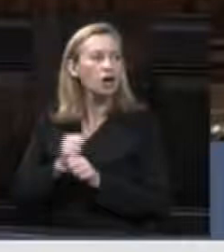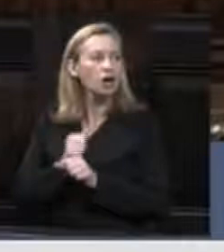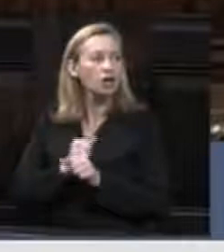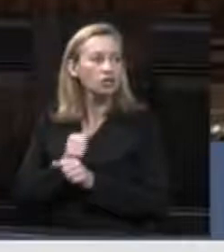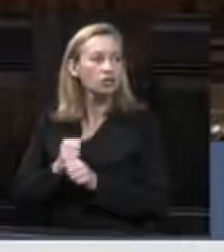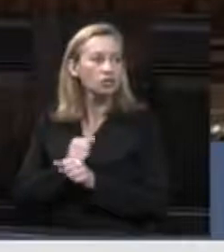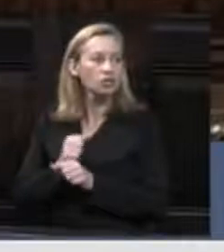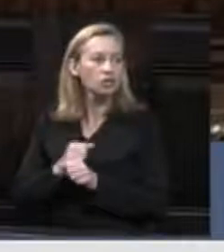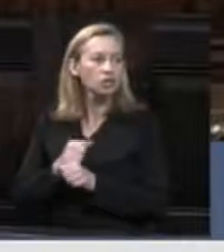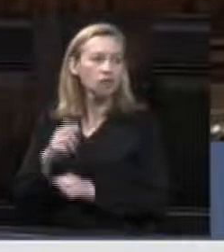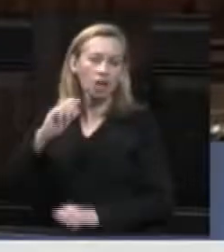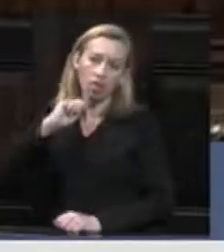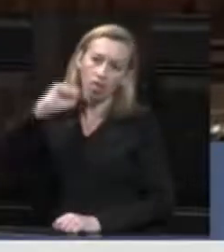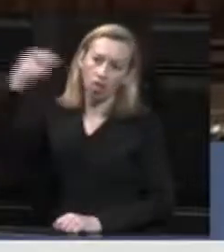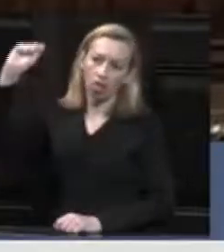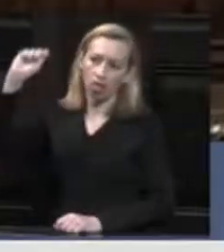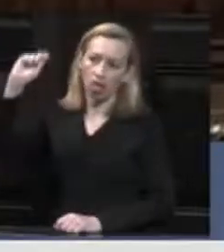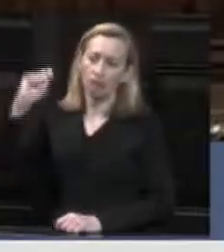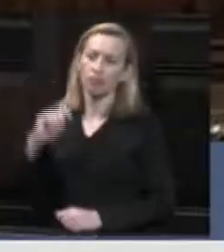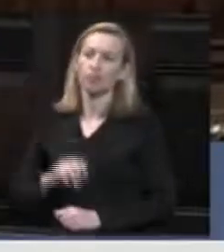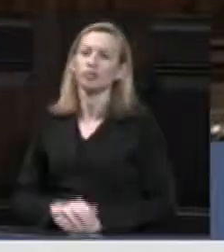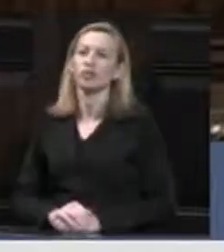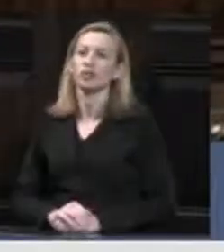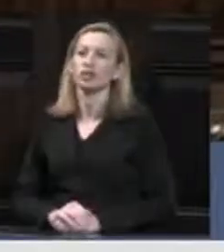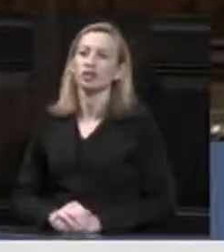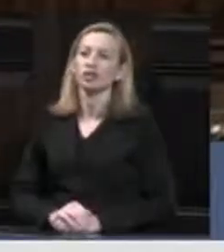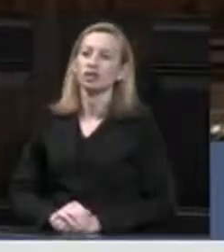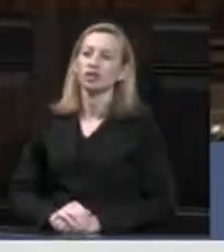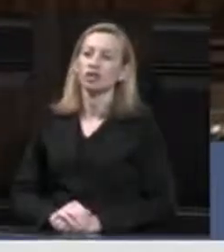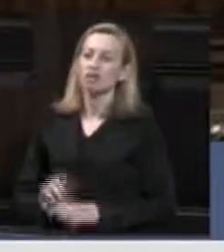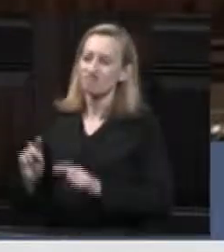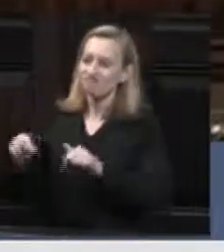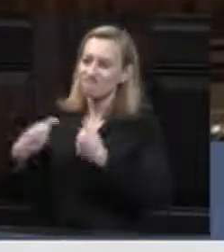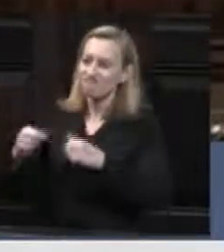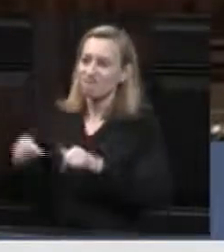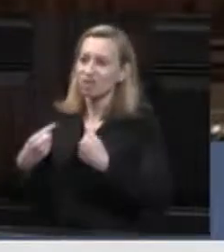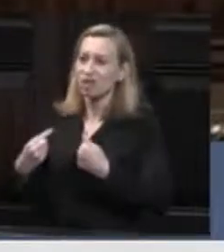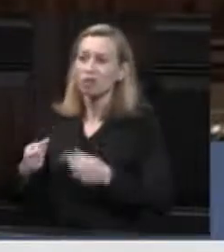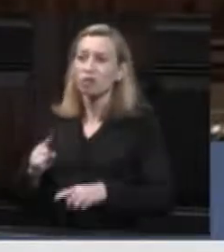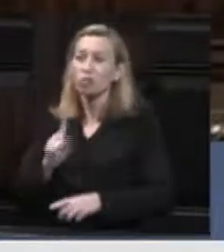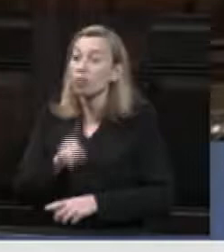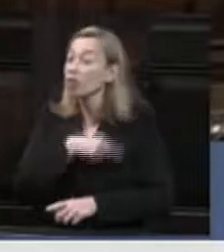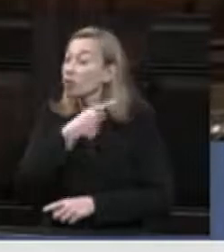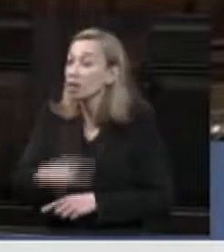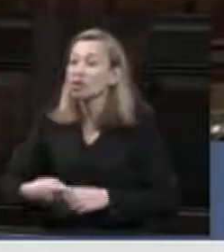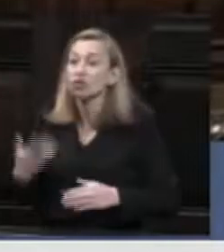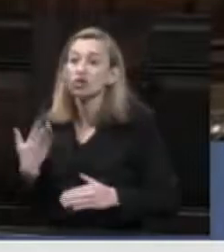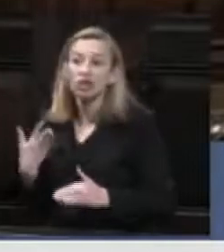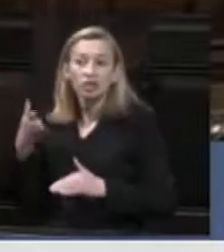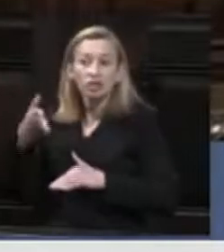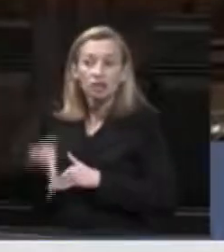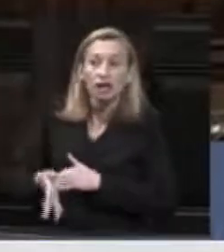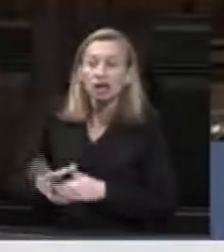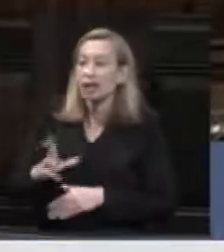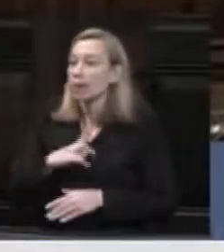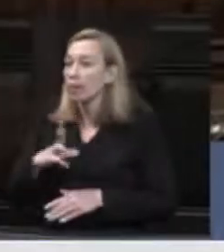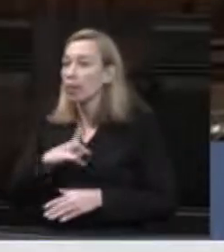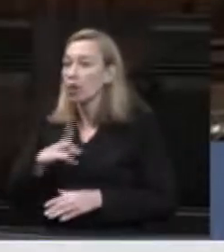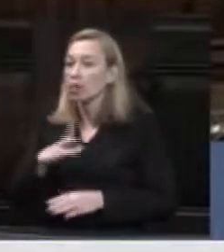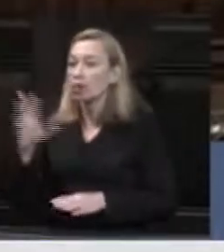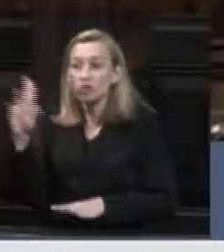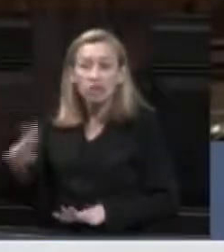constrangimento moral, violento assédio moral, proibido de entrar na própria